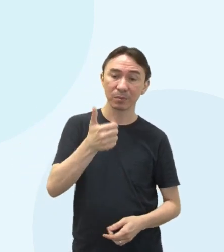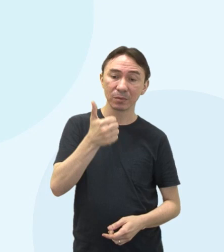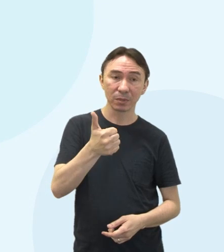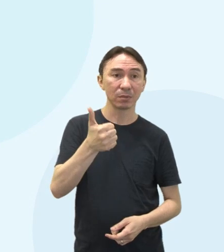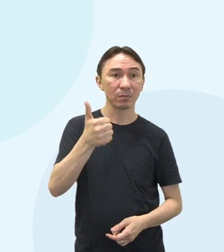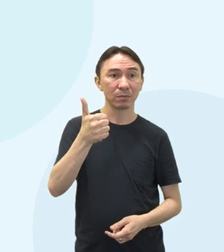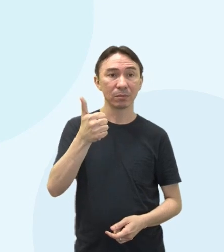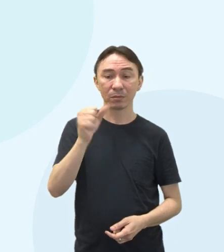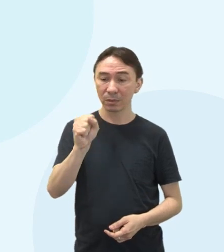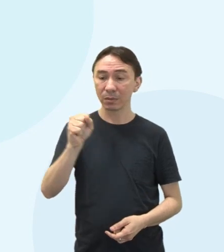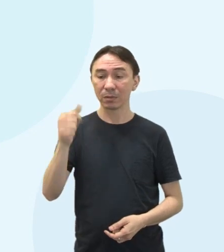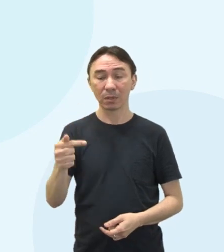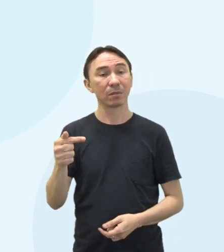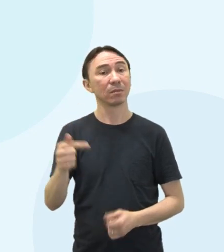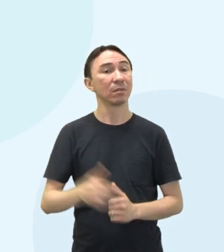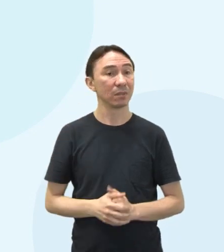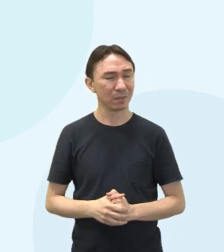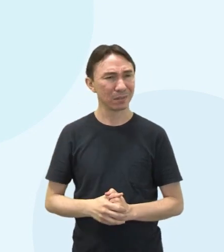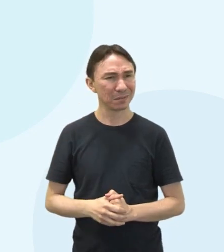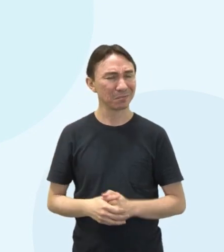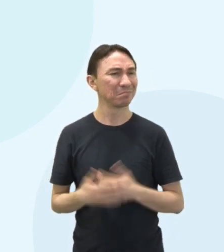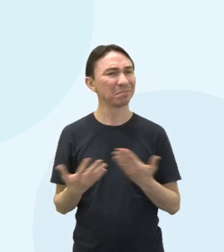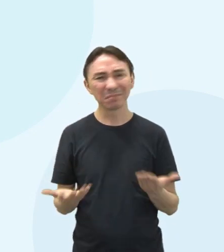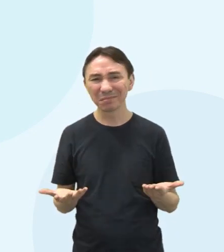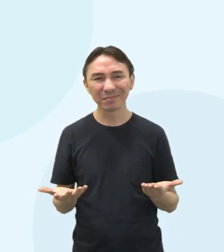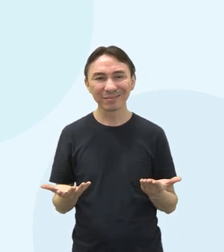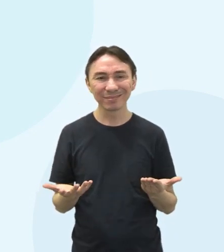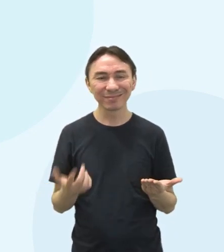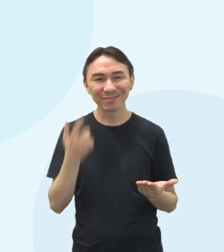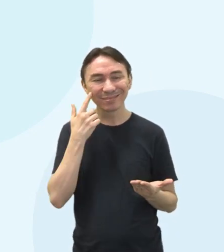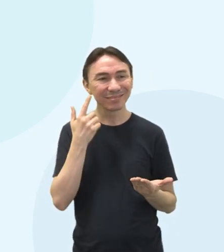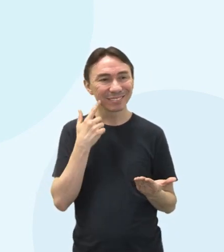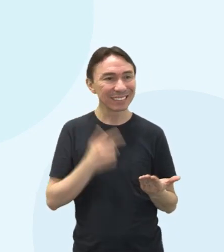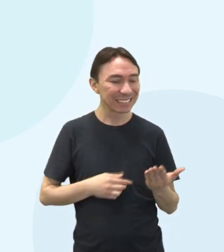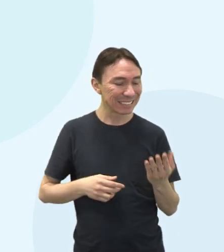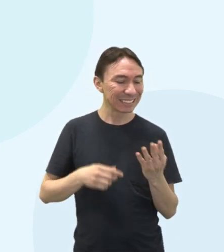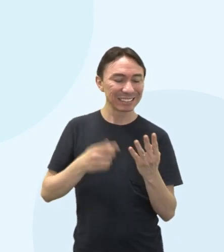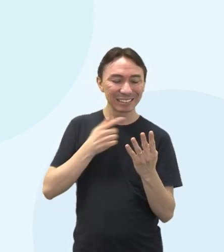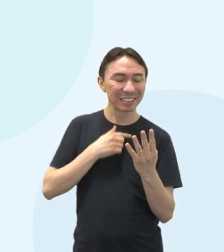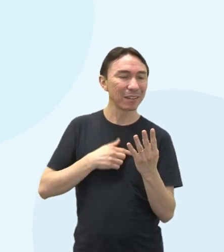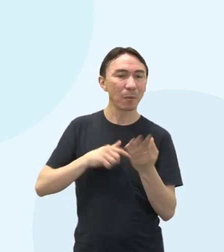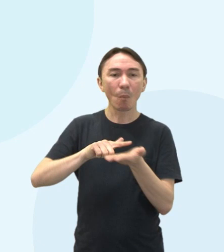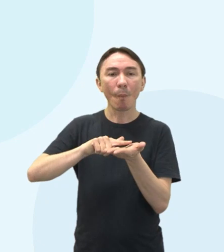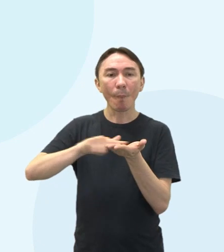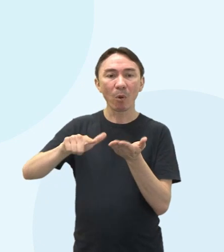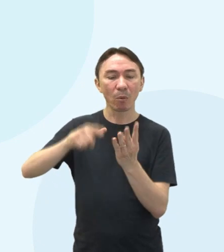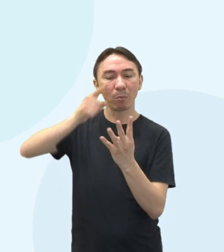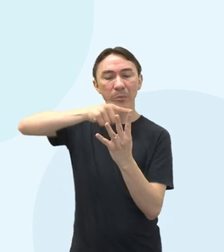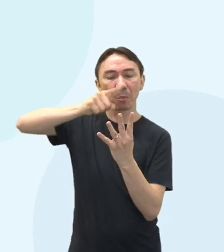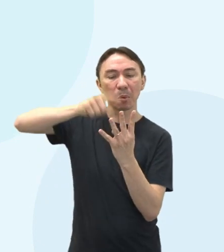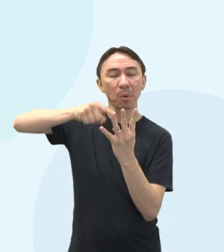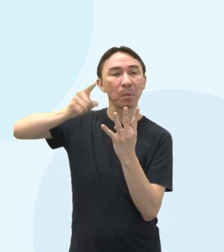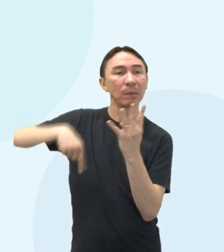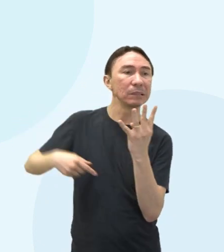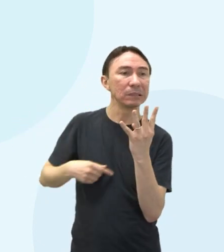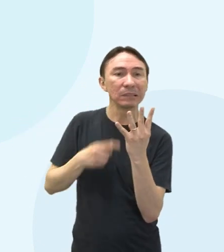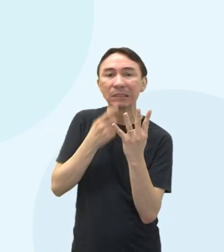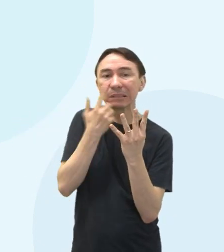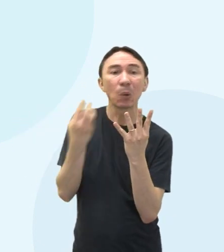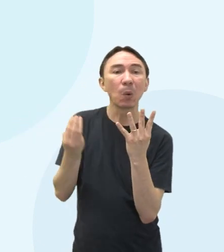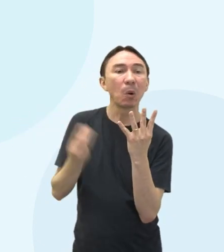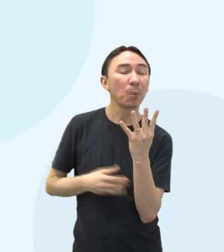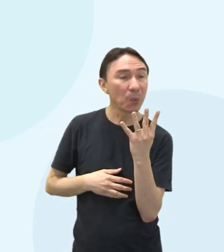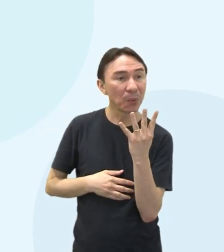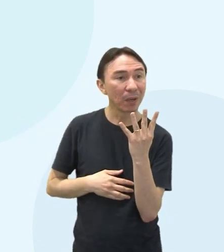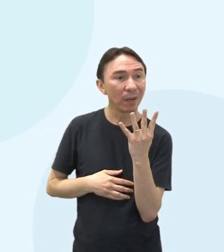foram quais ações que eu posso utilizar para estimular o meu aluno